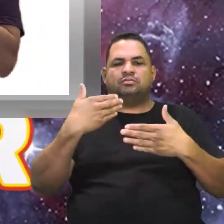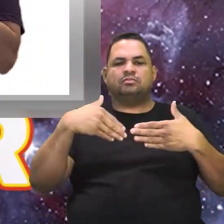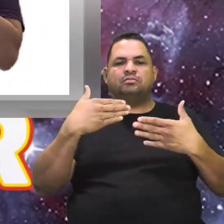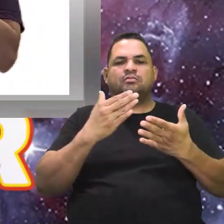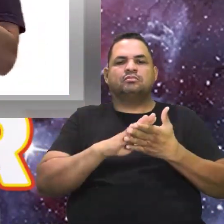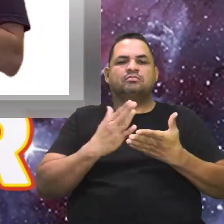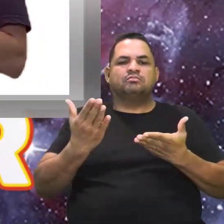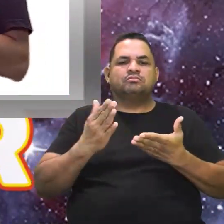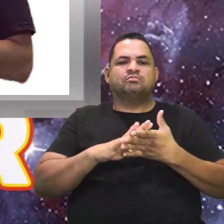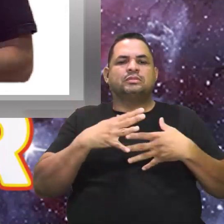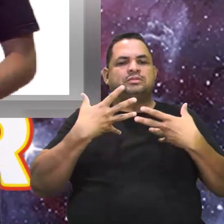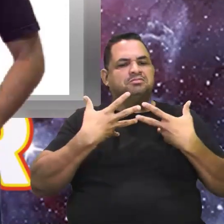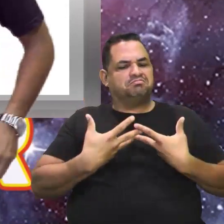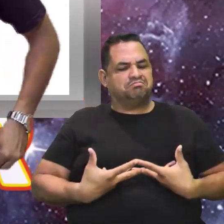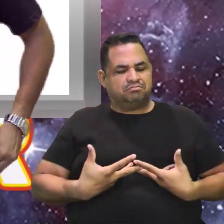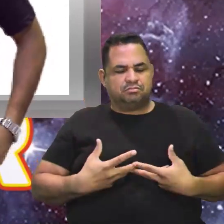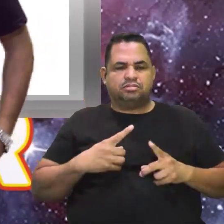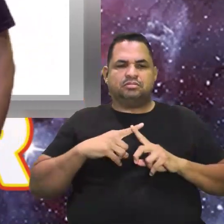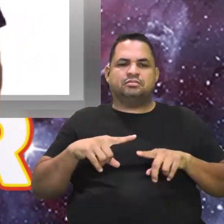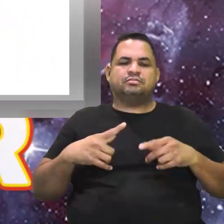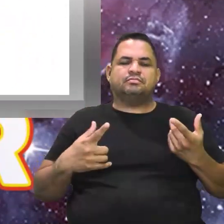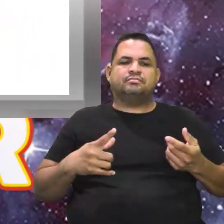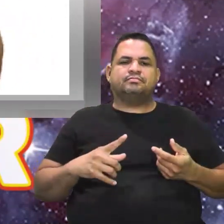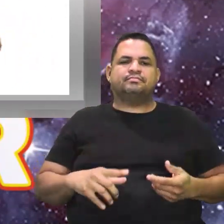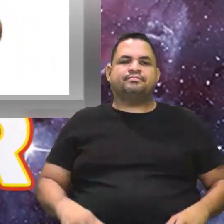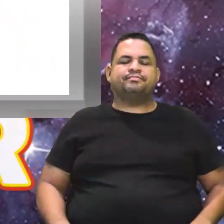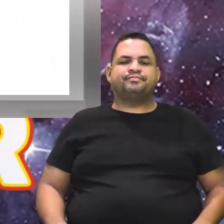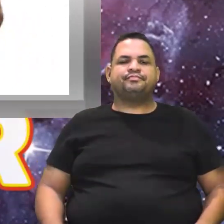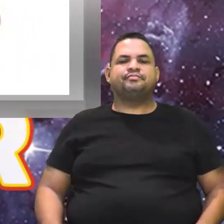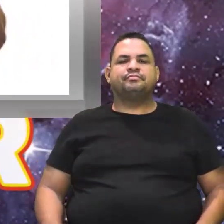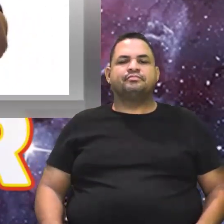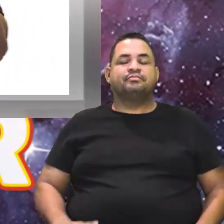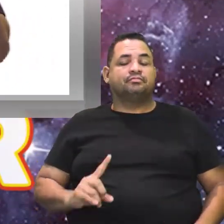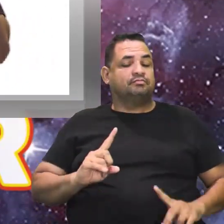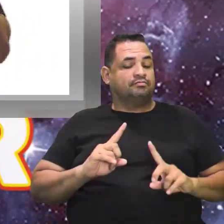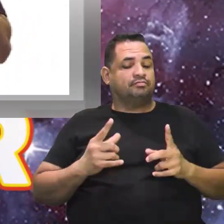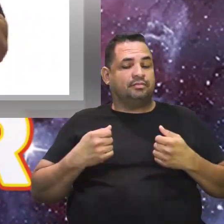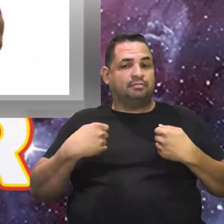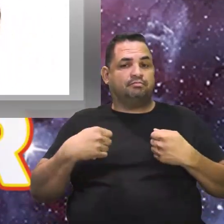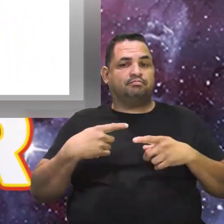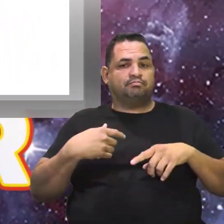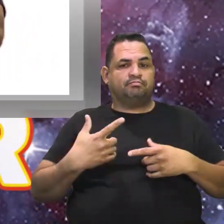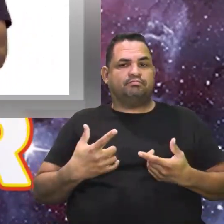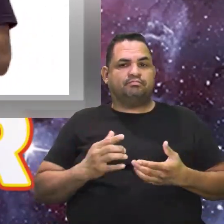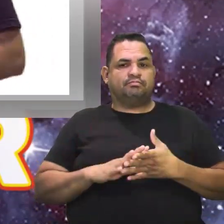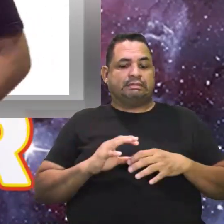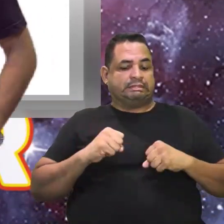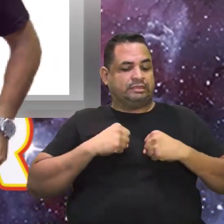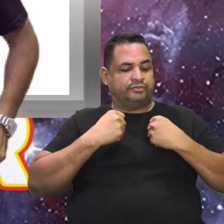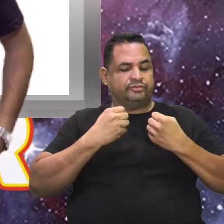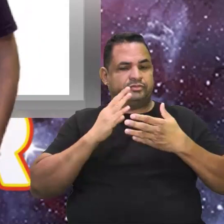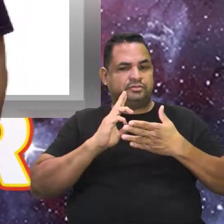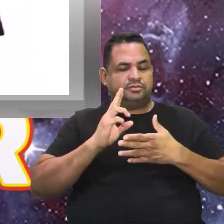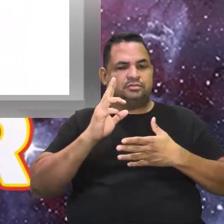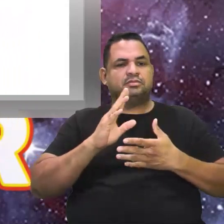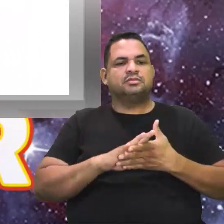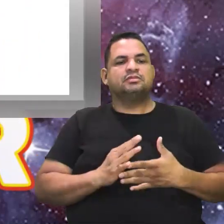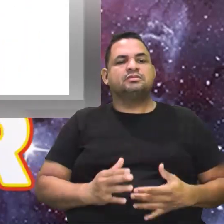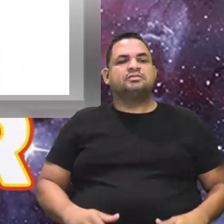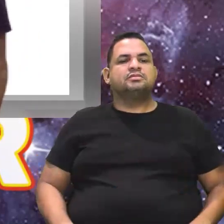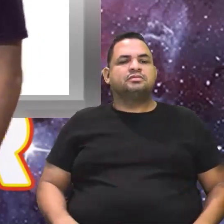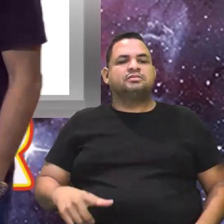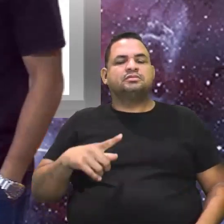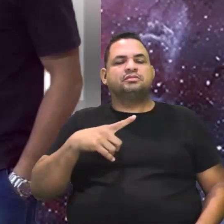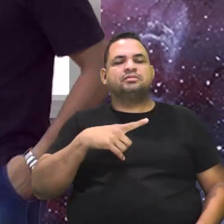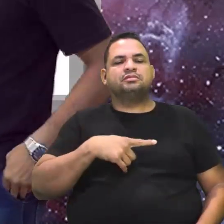prova ele pode ser meio cansativo, né, exaustivo, né? Ainda mais para quem não treinou, para quem não tem resistência. E além disso, diz aqui, ó, que